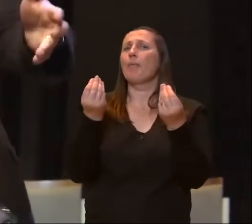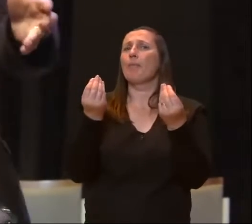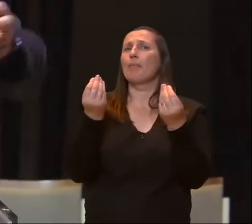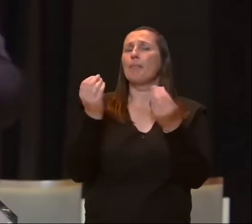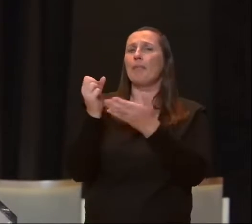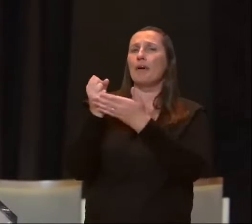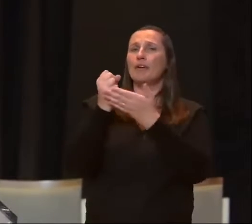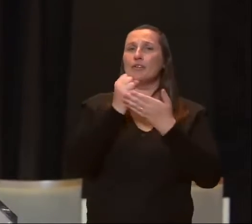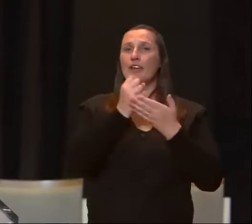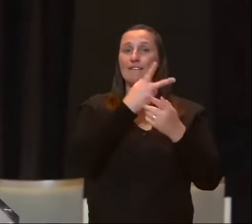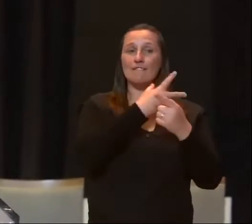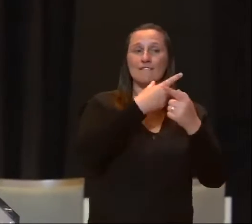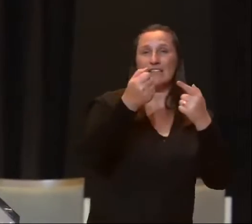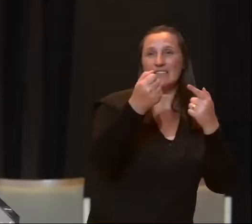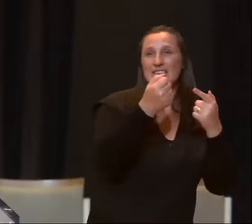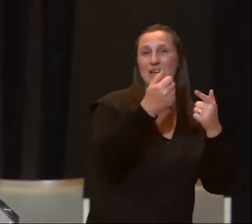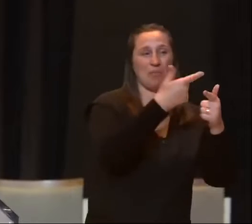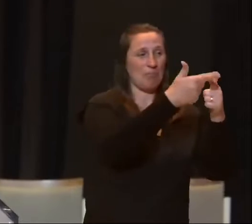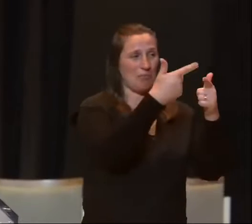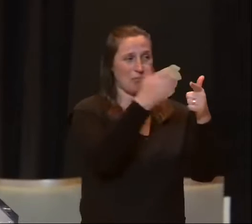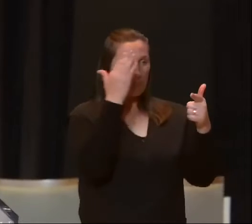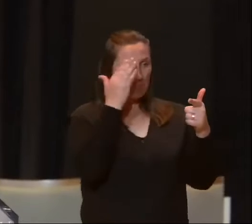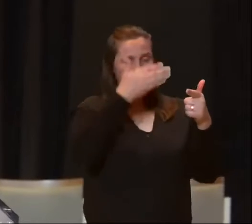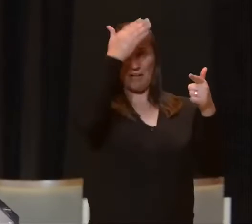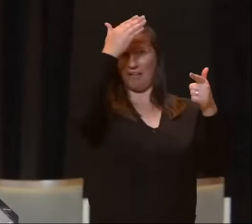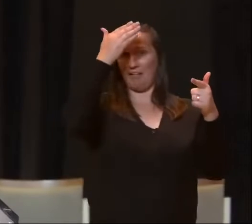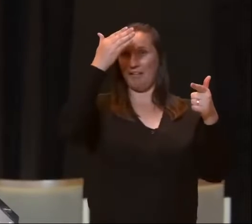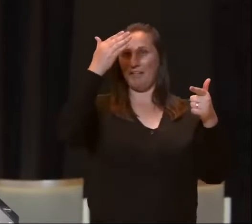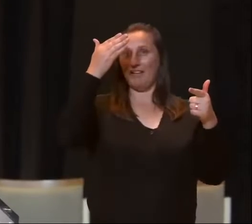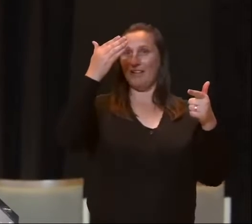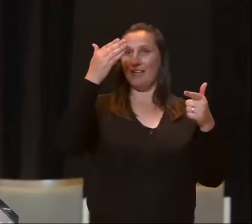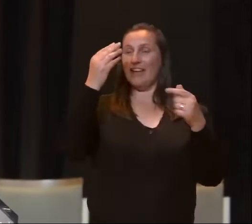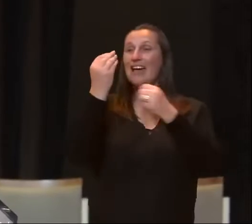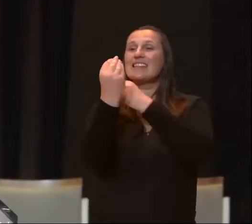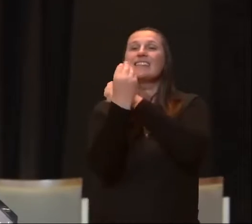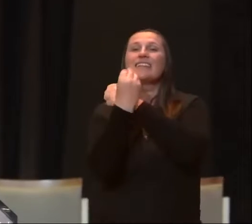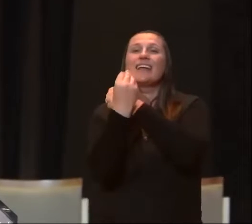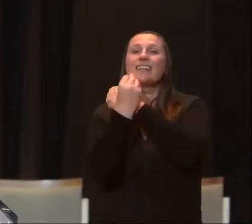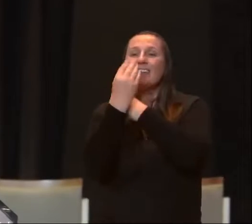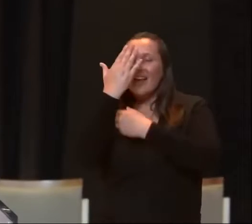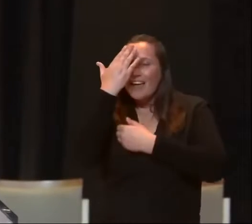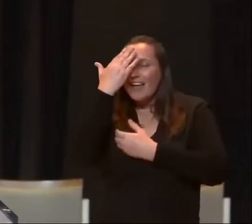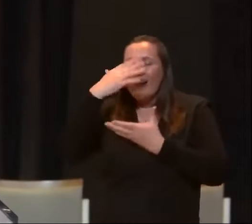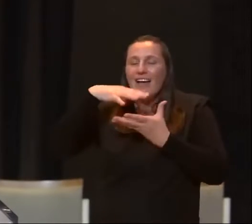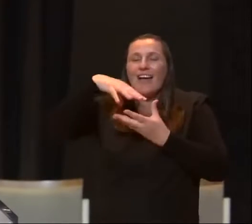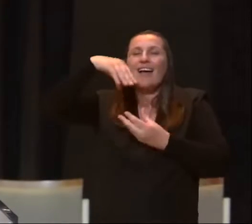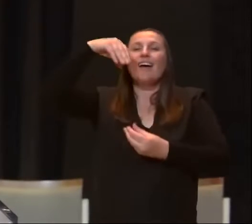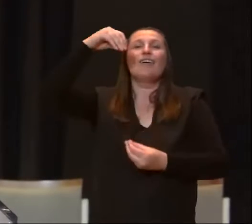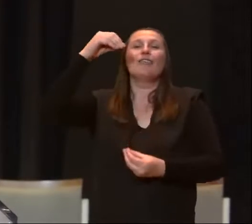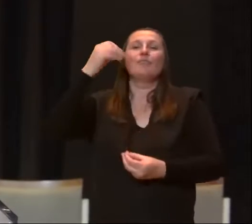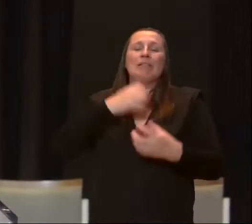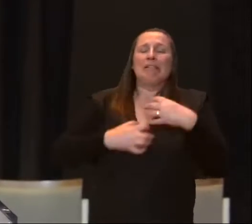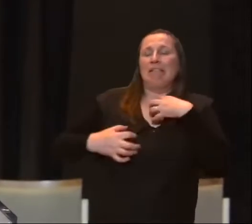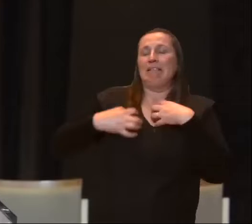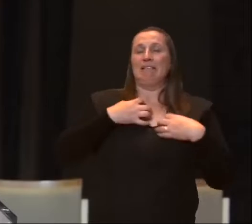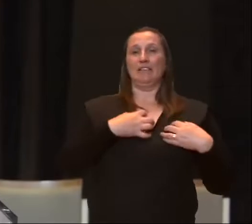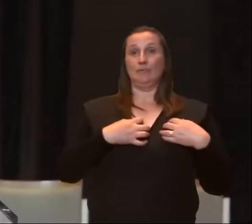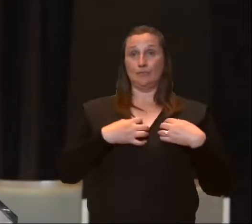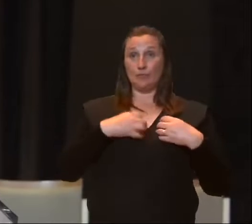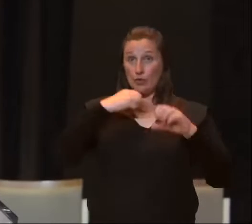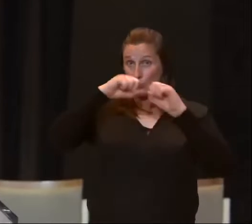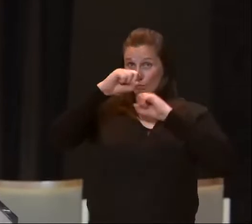a vencer as batalhas nos vales, a tratar a alma aflita? Em primeiro lugar, esse salmo vai